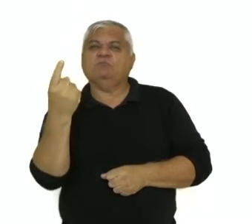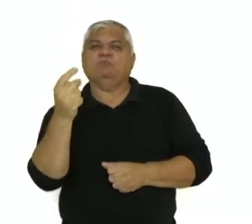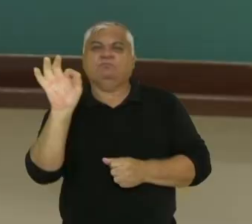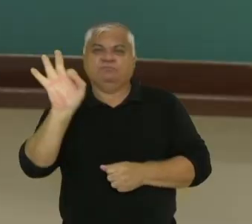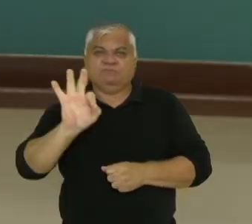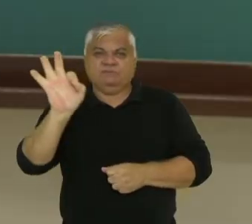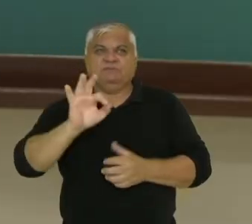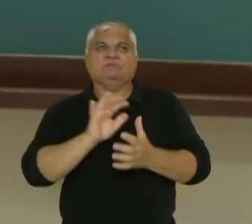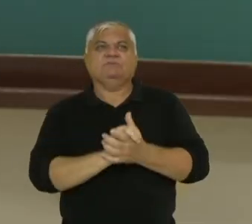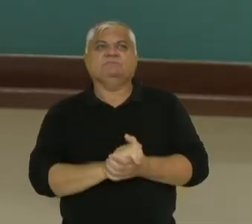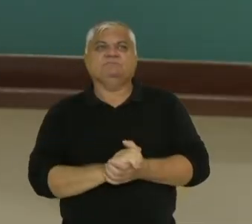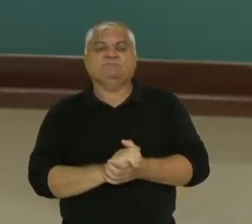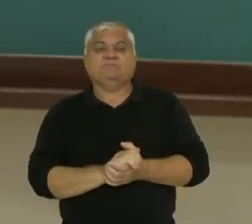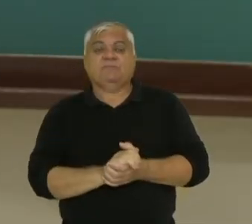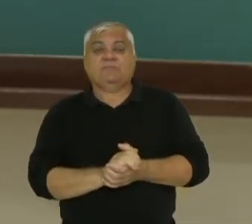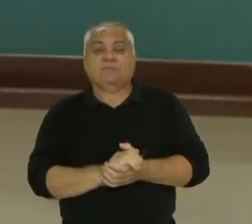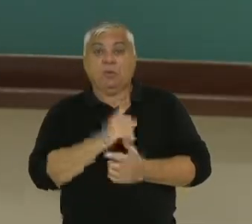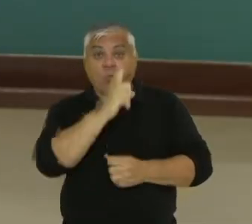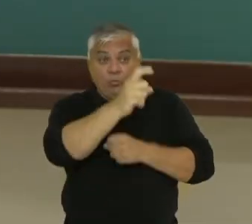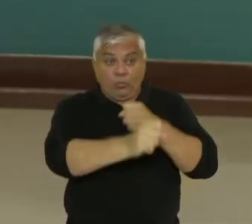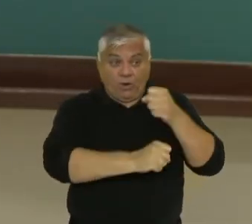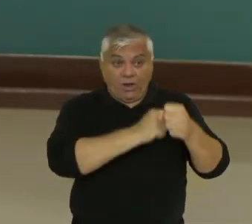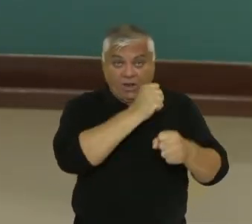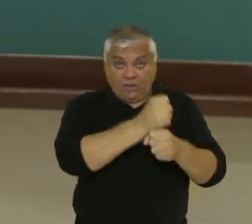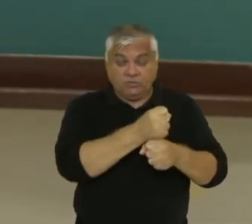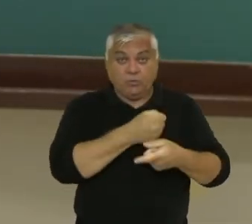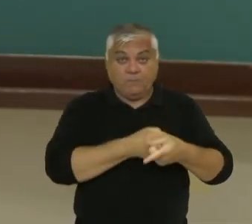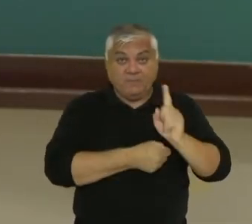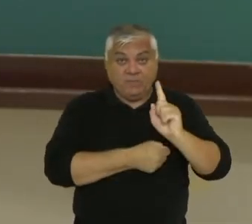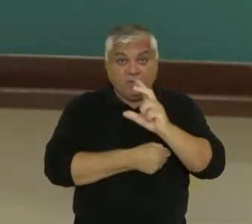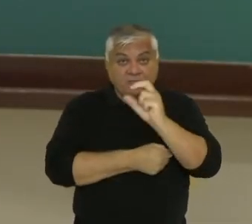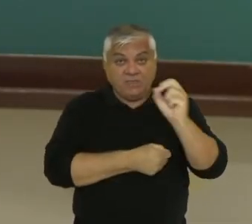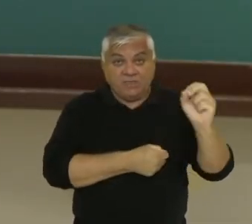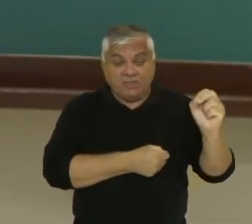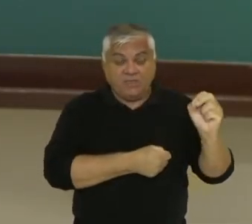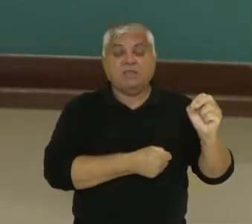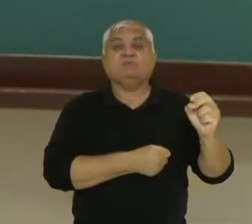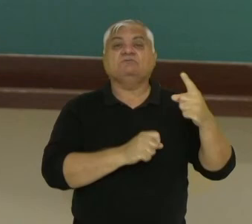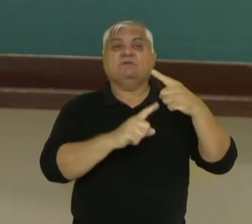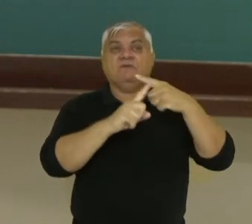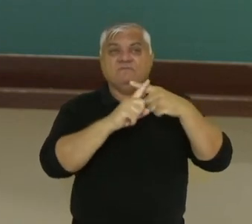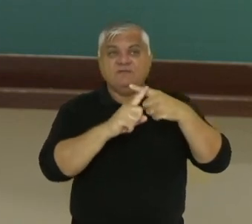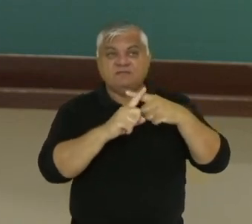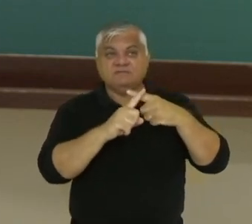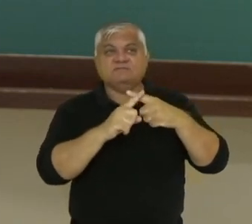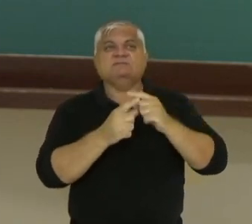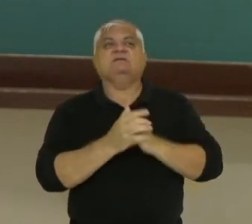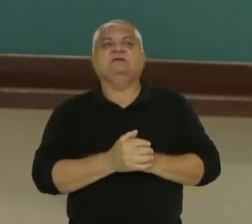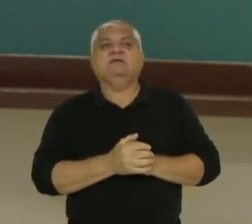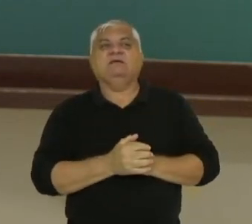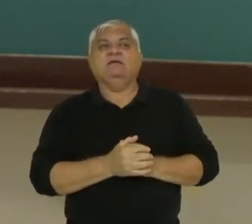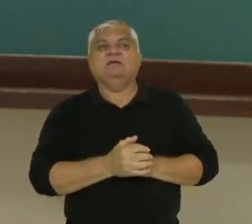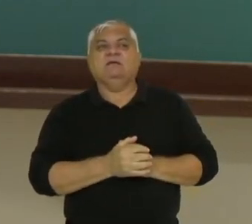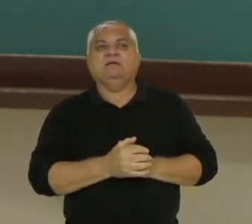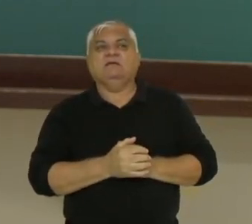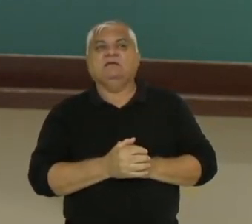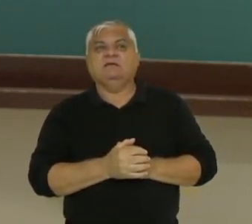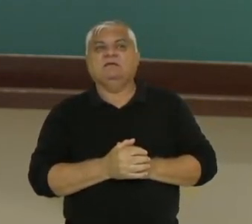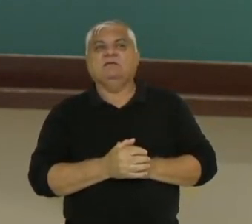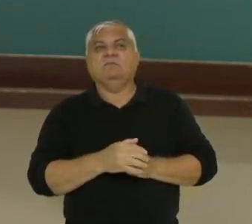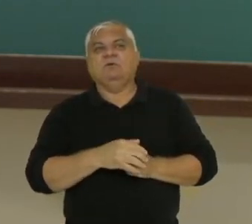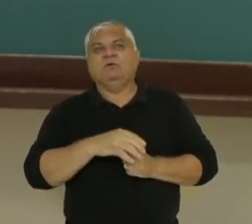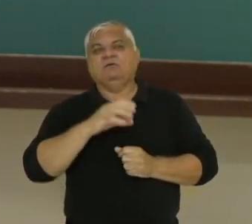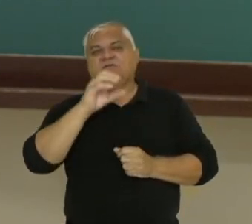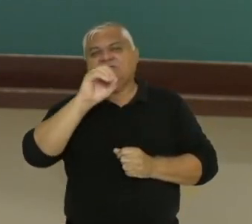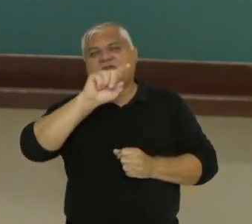13,281%. No primeiro ano sobre 1.500, então vamos multiplicar 1.500 vezes, dividindo esse valor